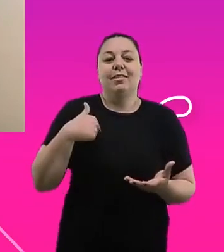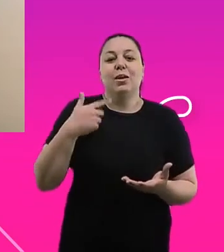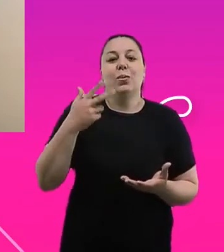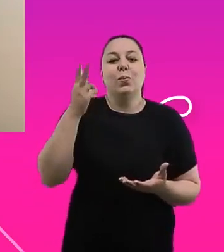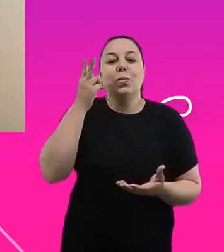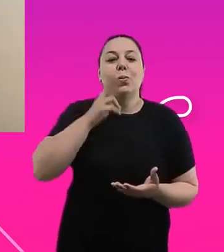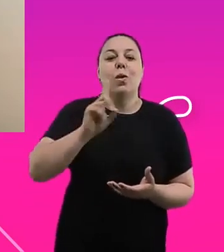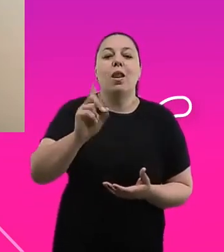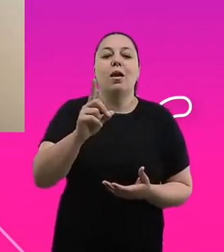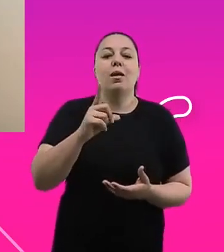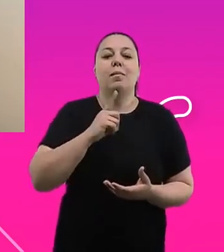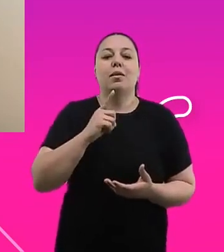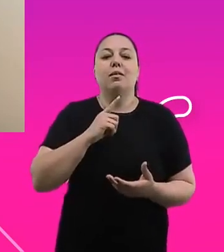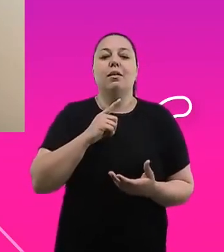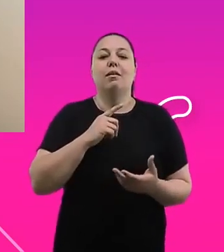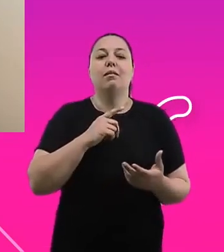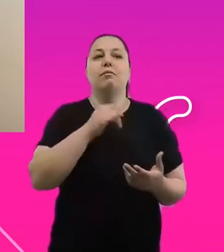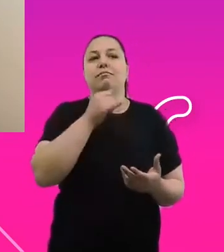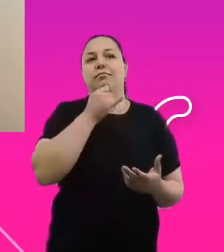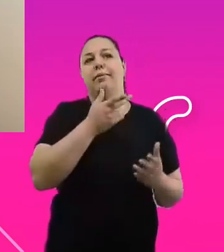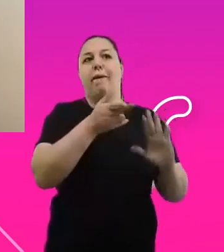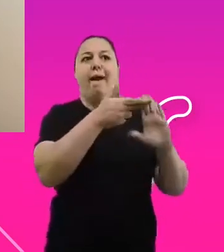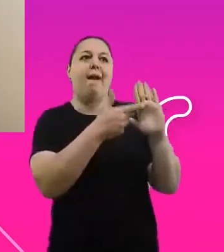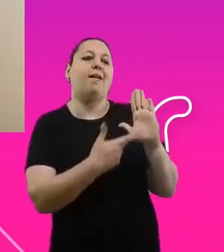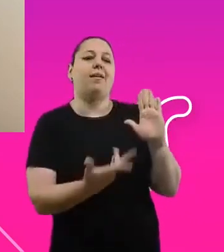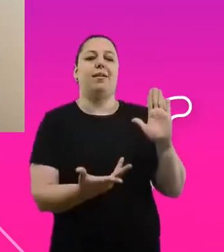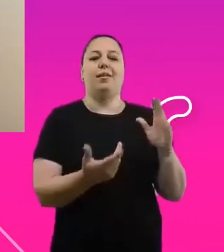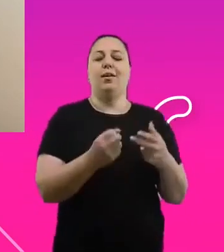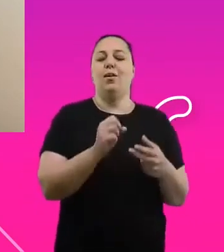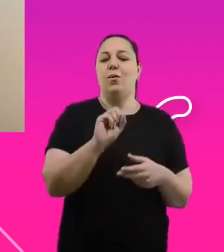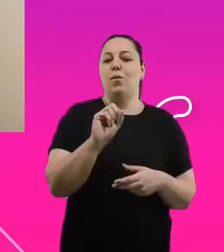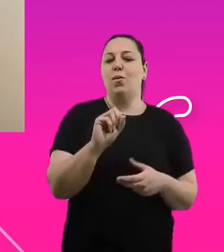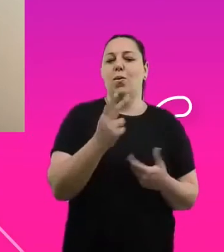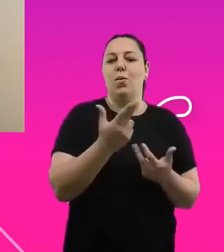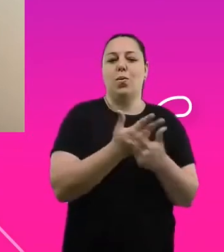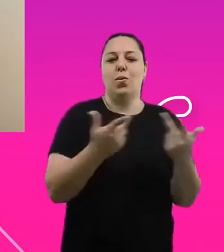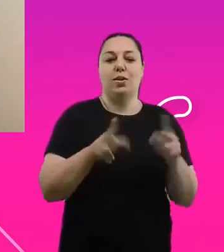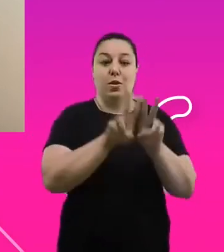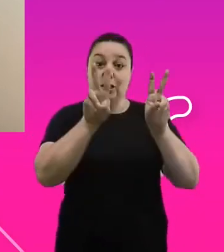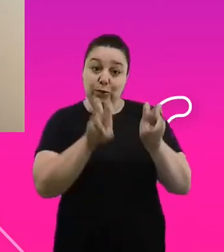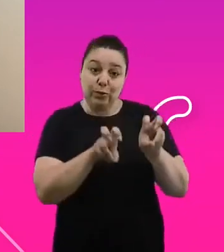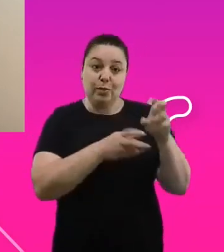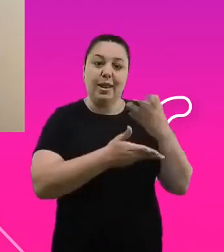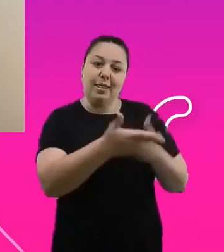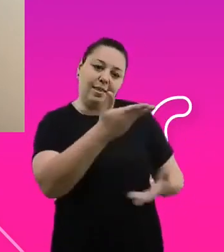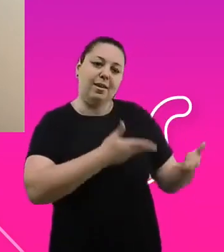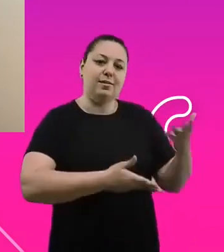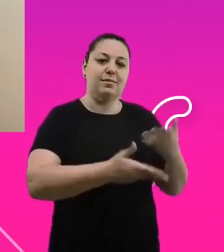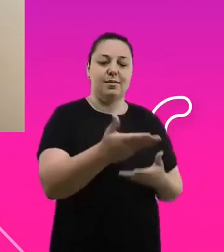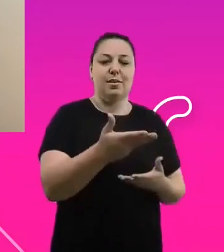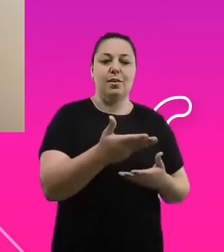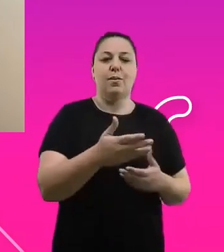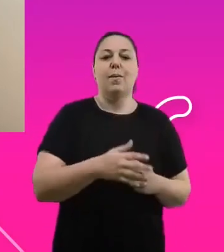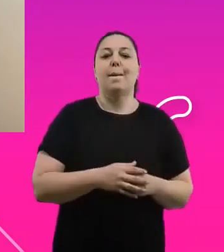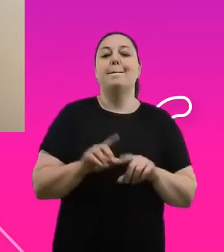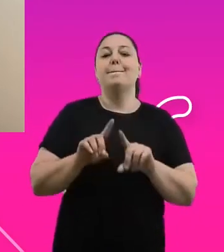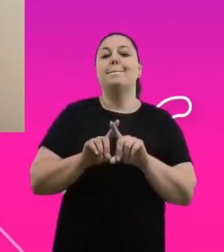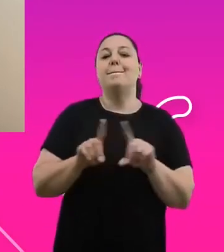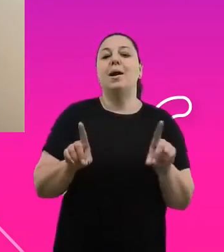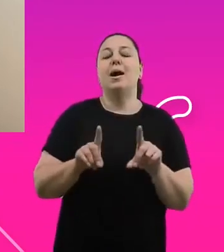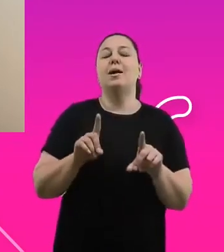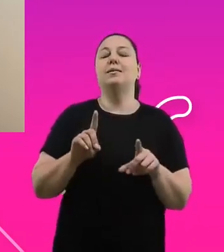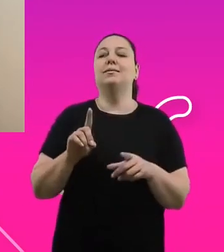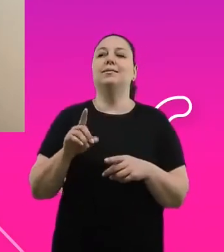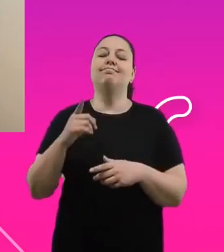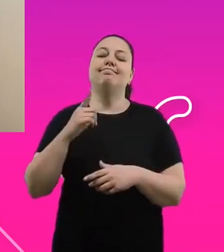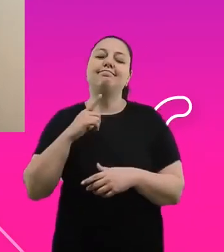instrução da frequência realmente assim, em nenhum lugar, que tenha da interação, né? E que as plataformas medem outras coisas que além dos